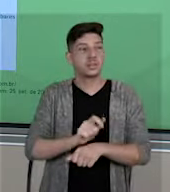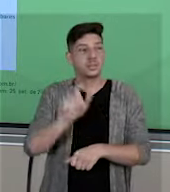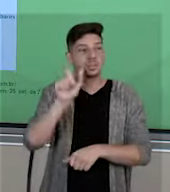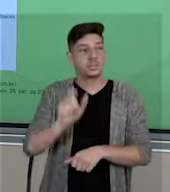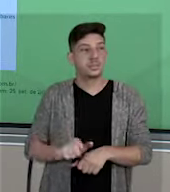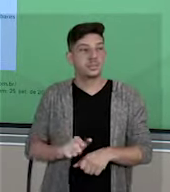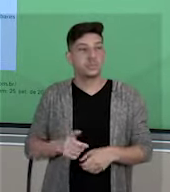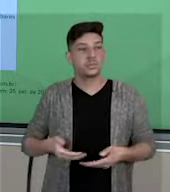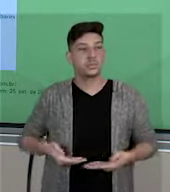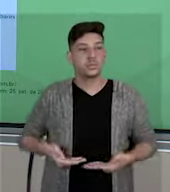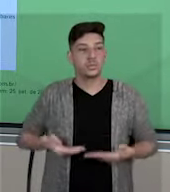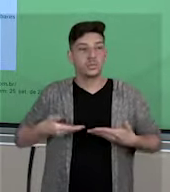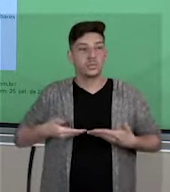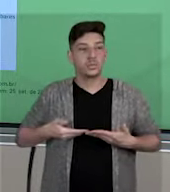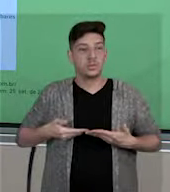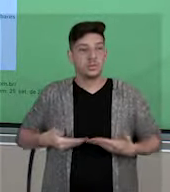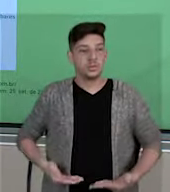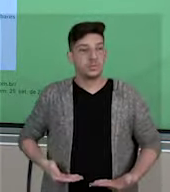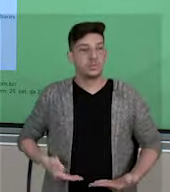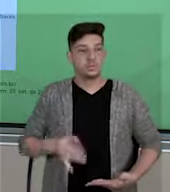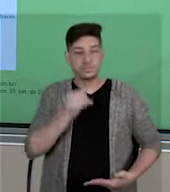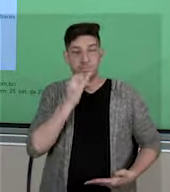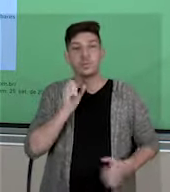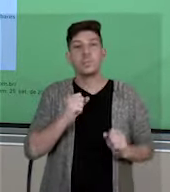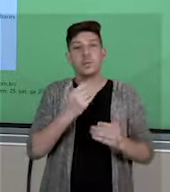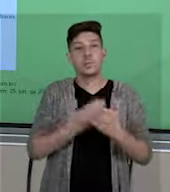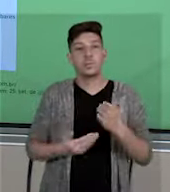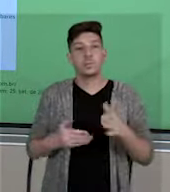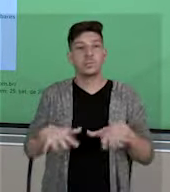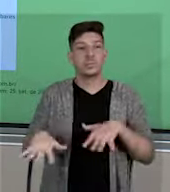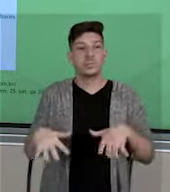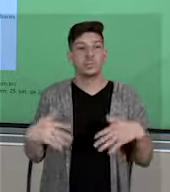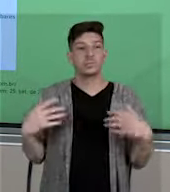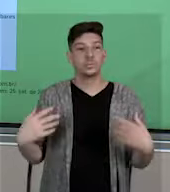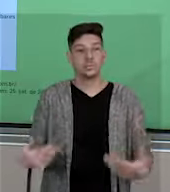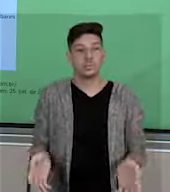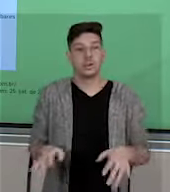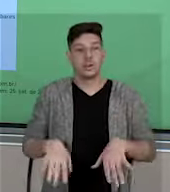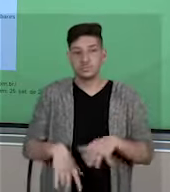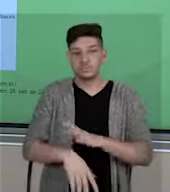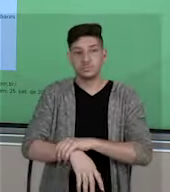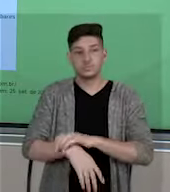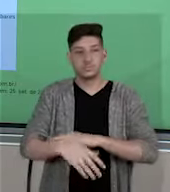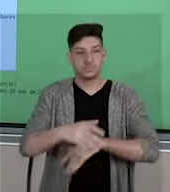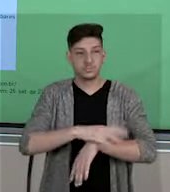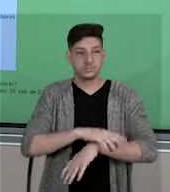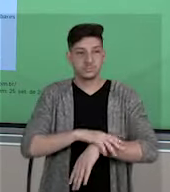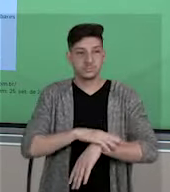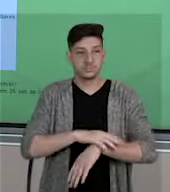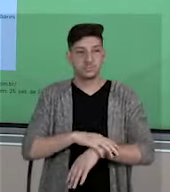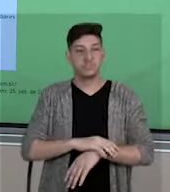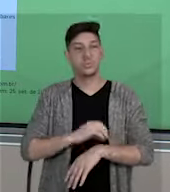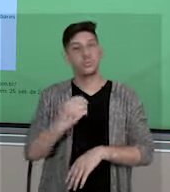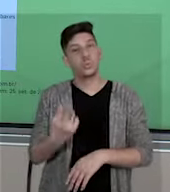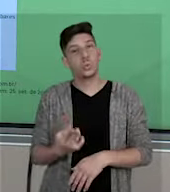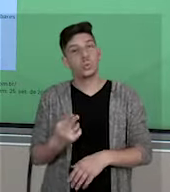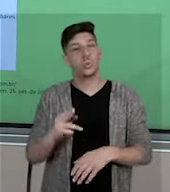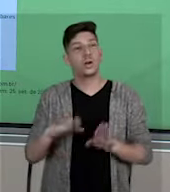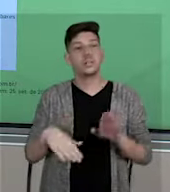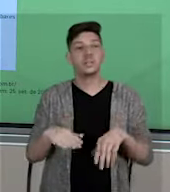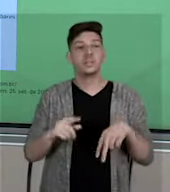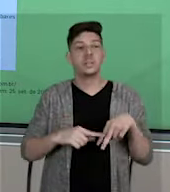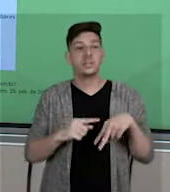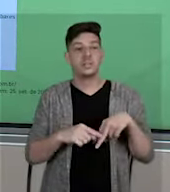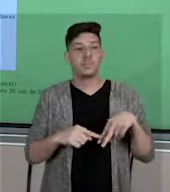alturas diferentes, digamos assim. Então, você pode perder o movimento dos braços ou não, né? Ou às vezes perde o movimento apenas das